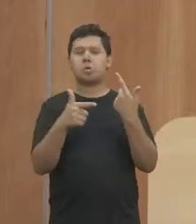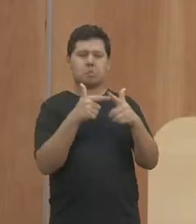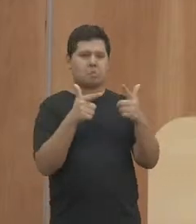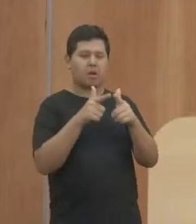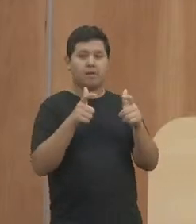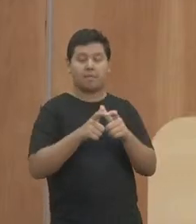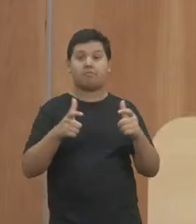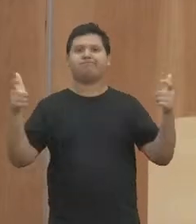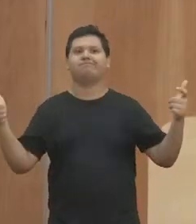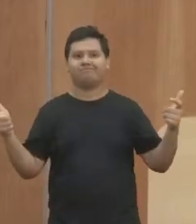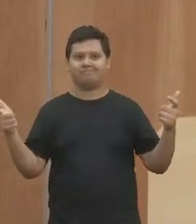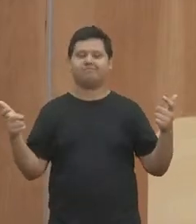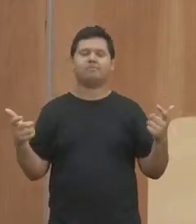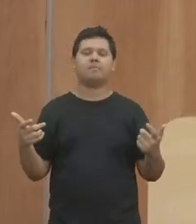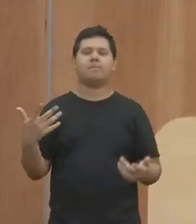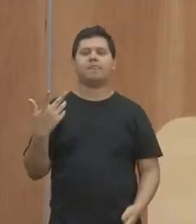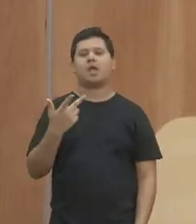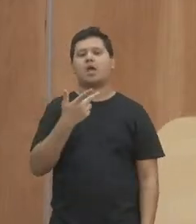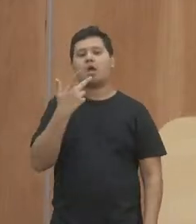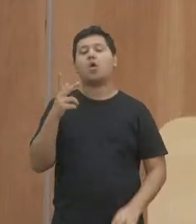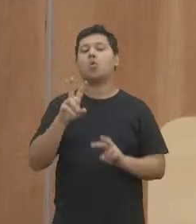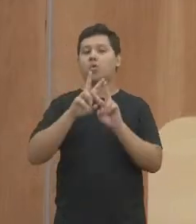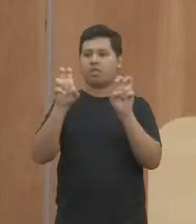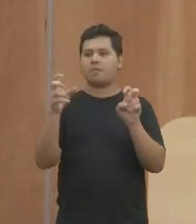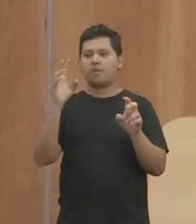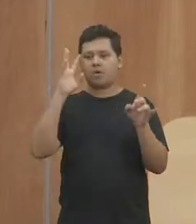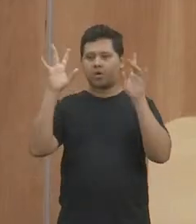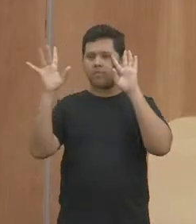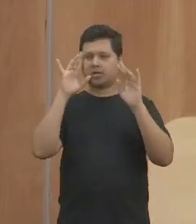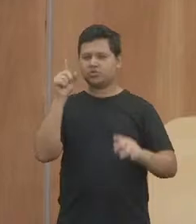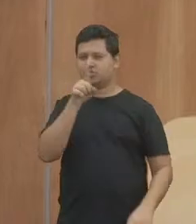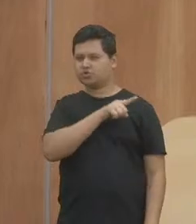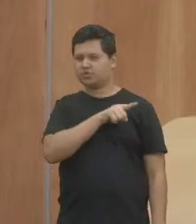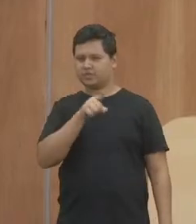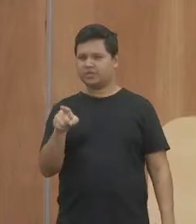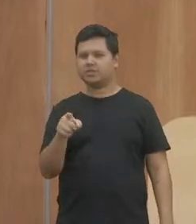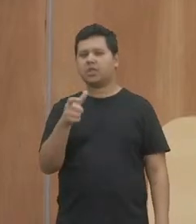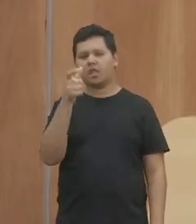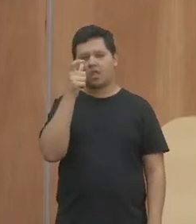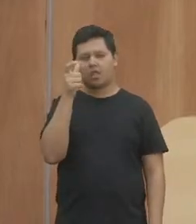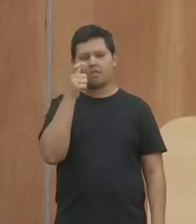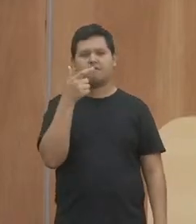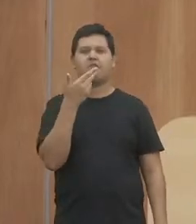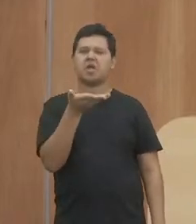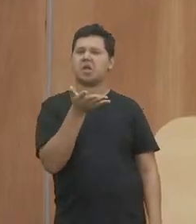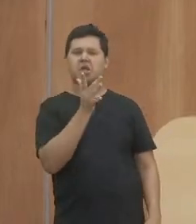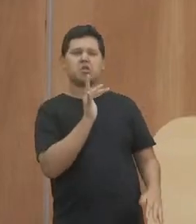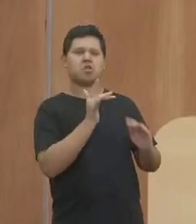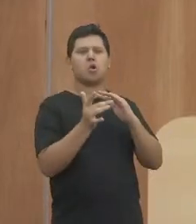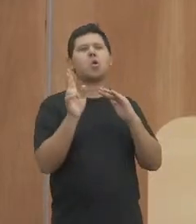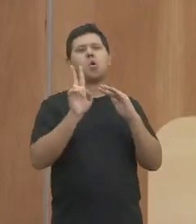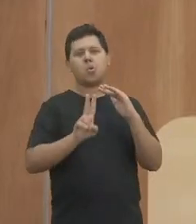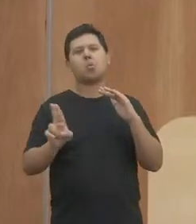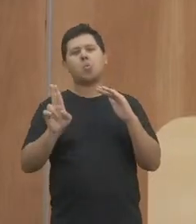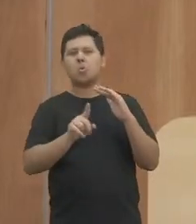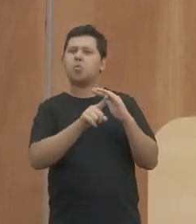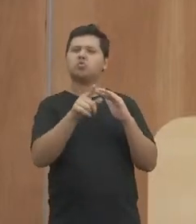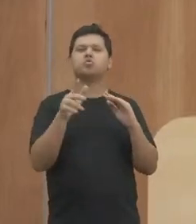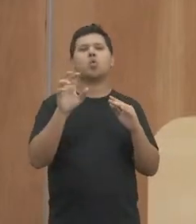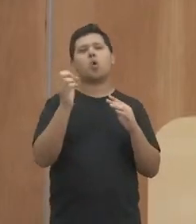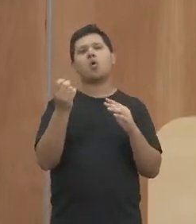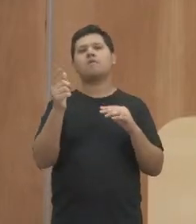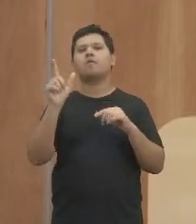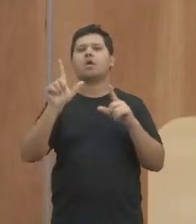só para arrematar esse tema, eu imagino que todos os vereadores aqui acompanhem as redes sociais, todos os vereadores acompanhem os jornais